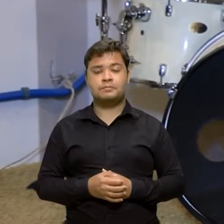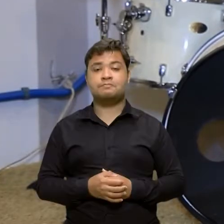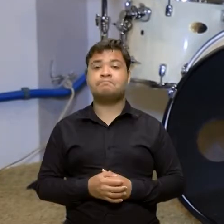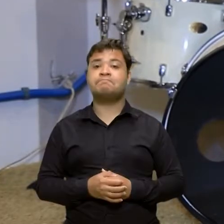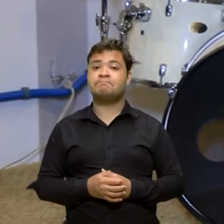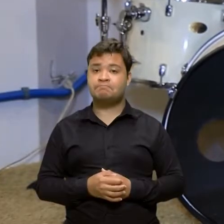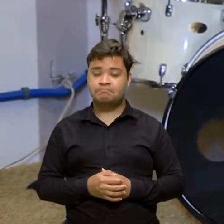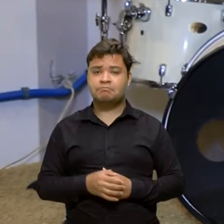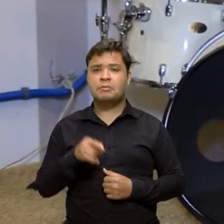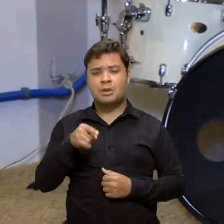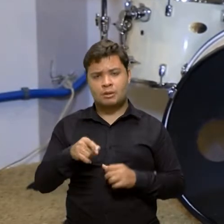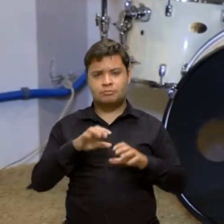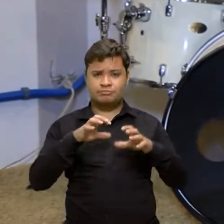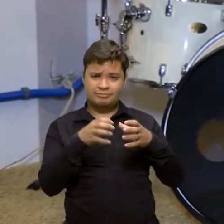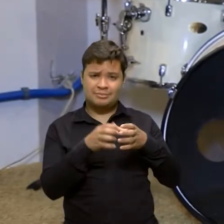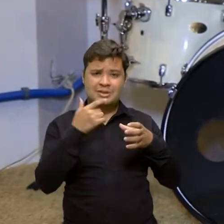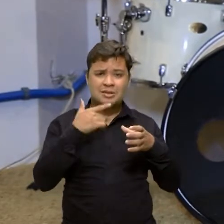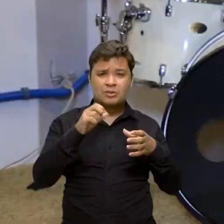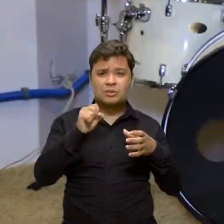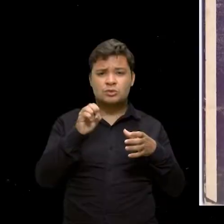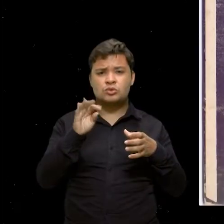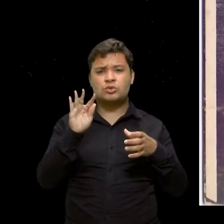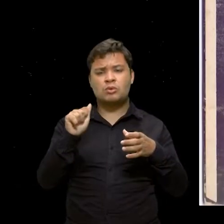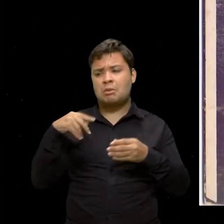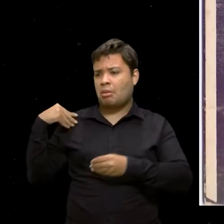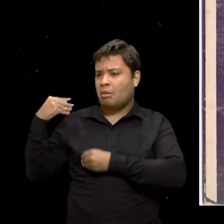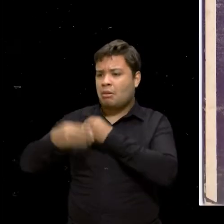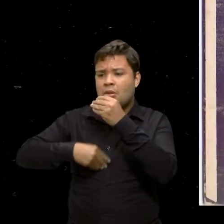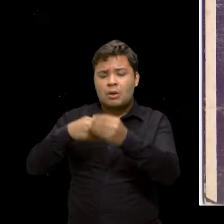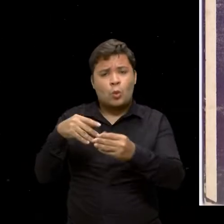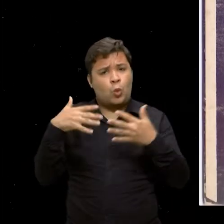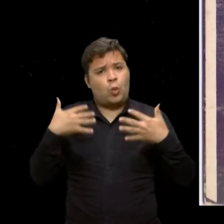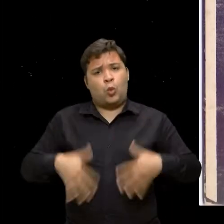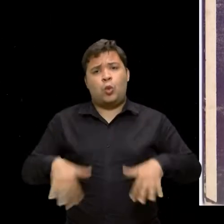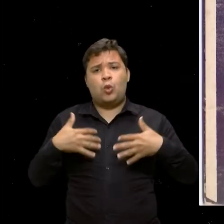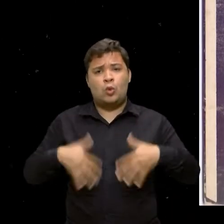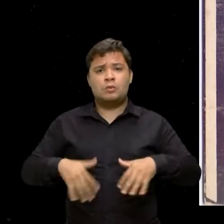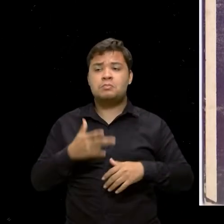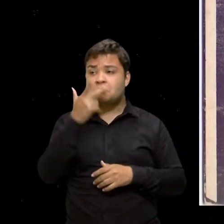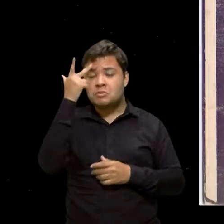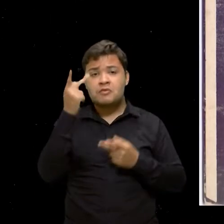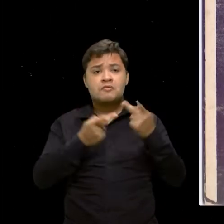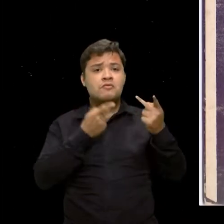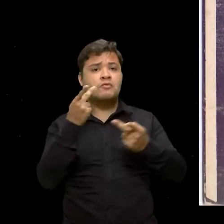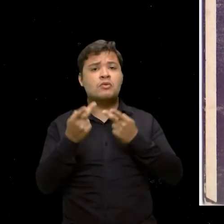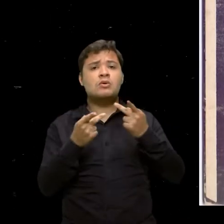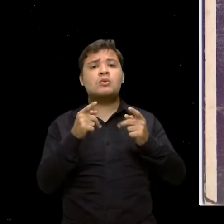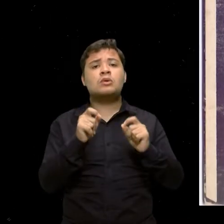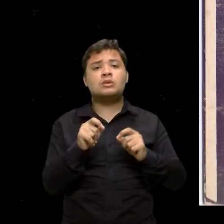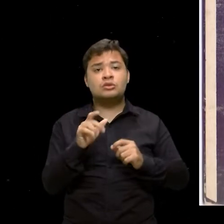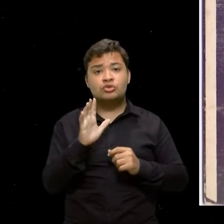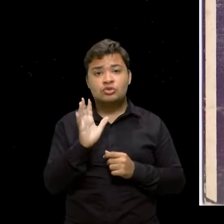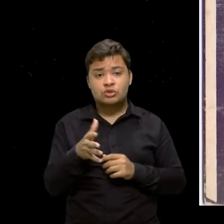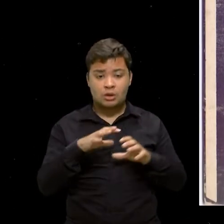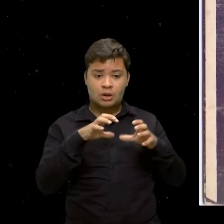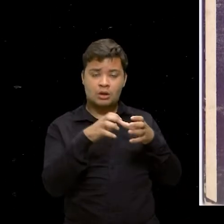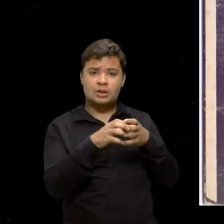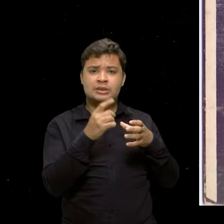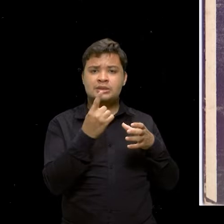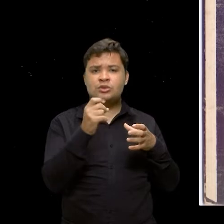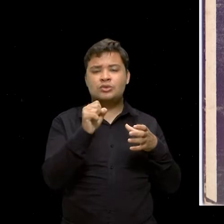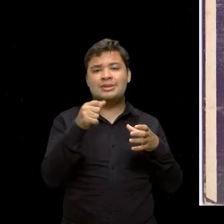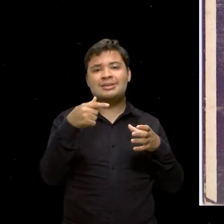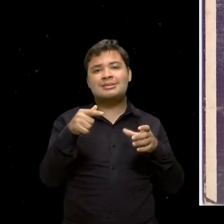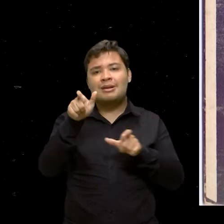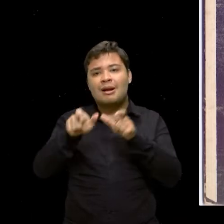O legado do Língua Solta é incomensurável. Diz a lenda que passou mais de 187